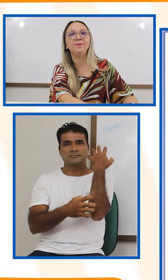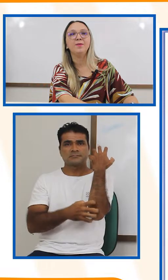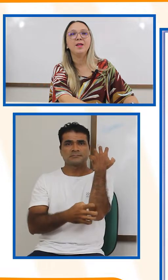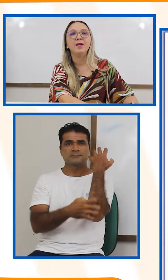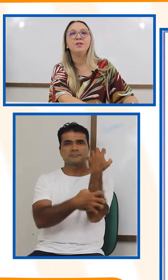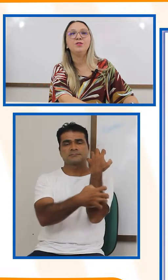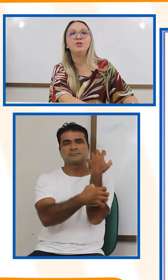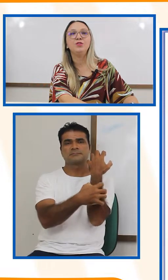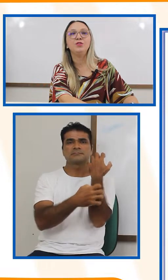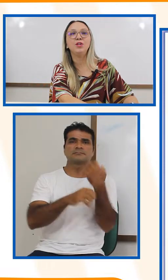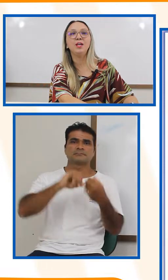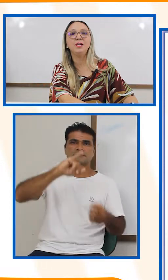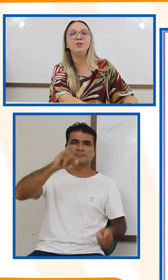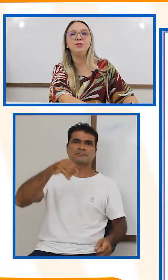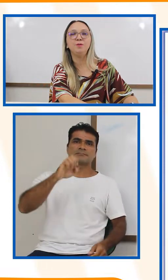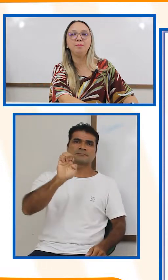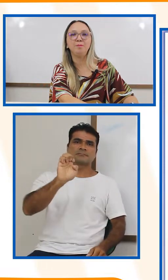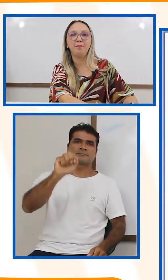jaca,